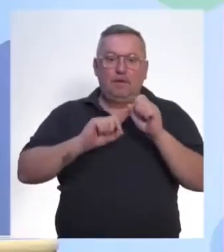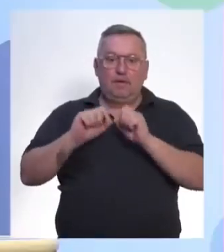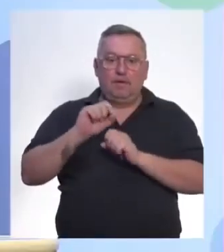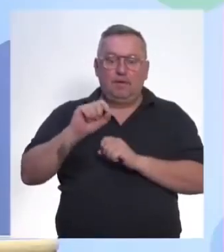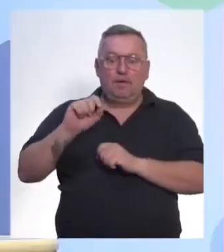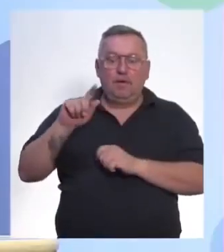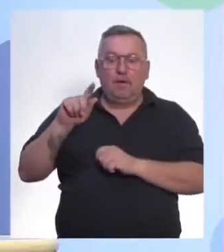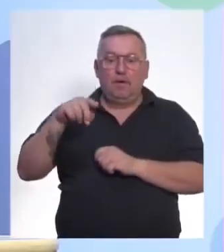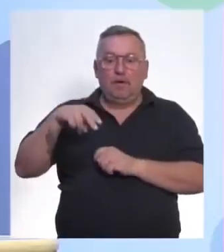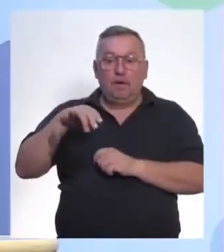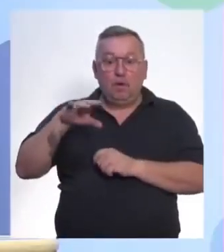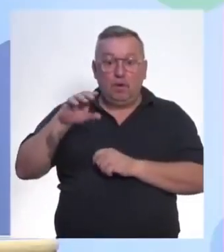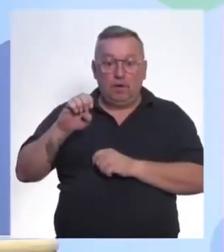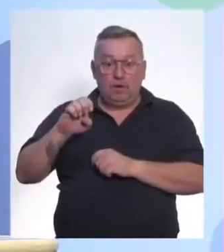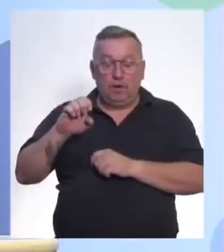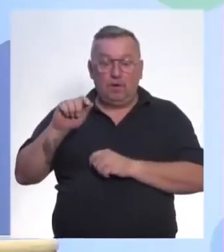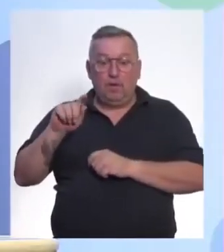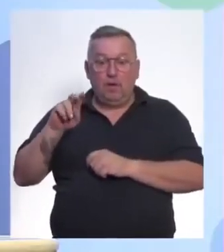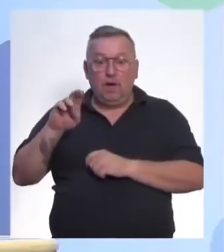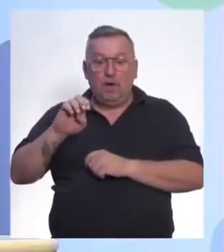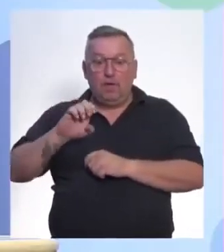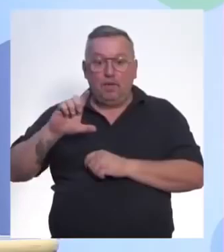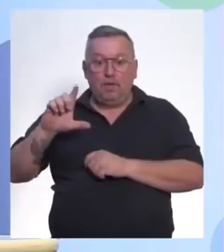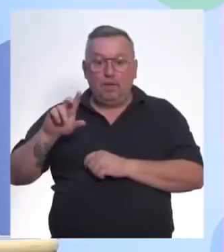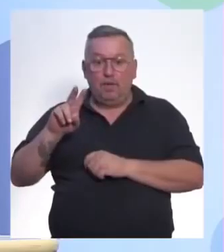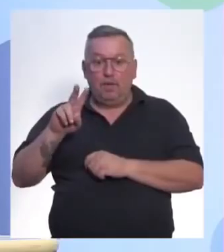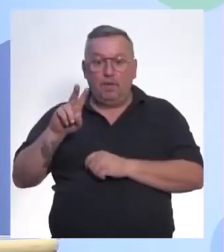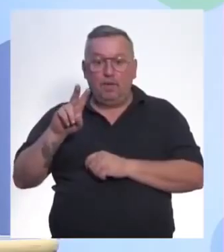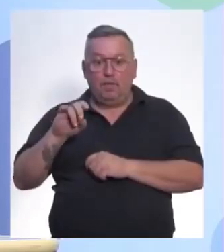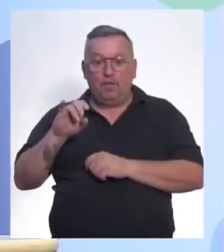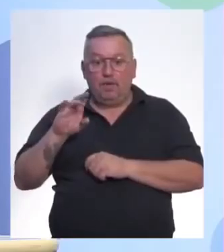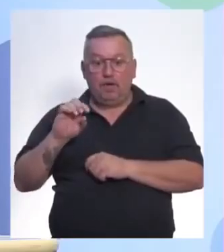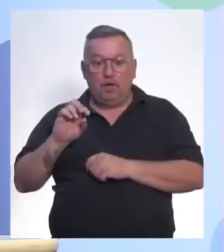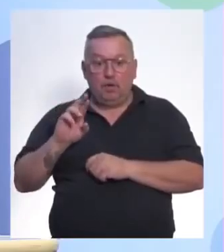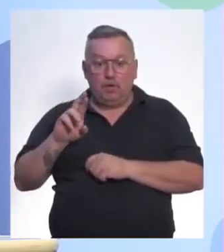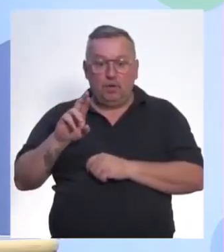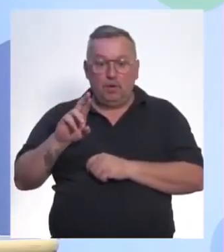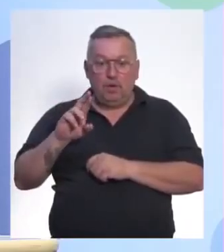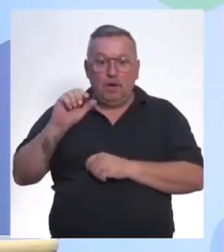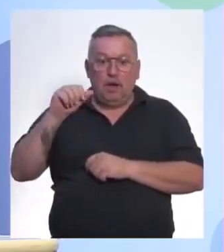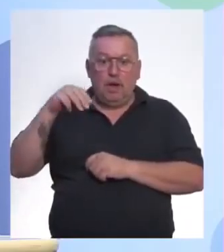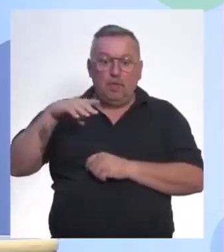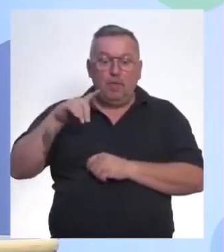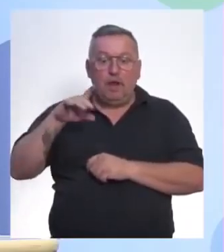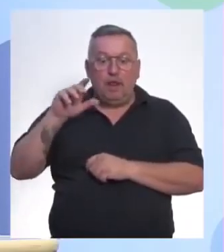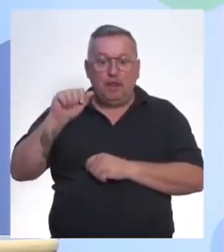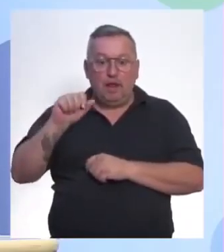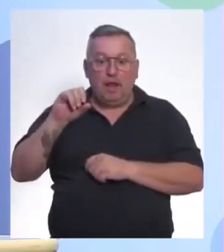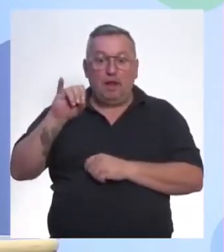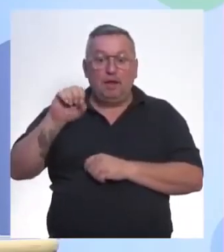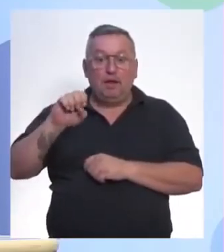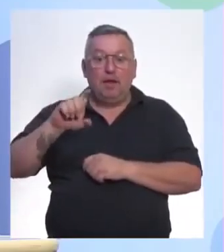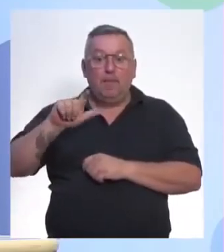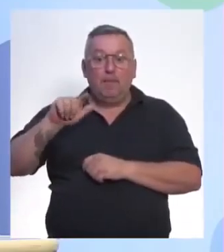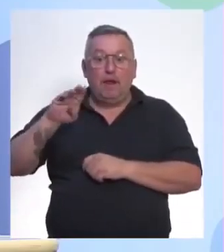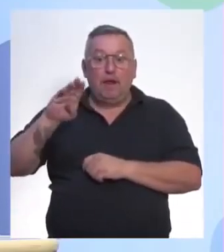o Gabriel, o Victor, a Amanda,